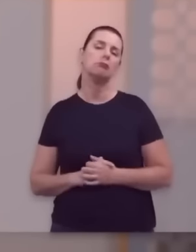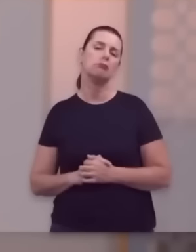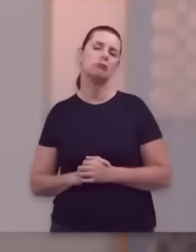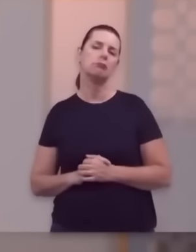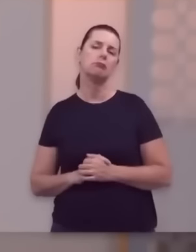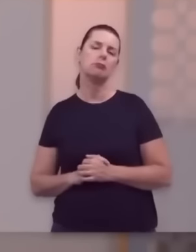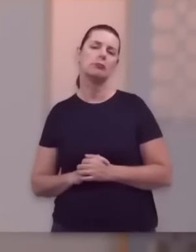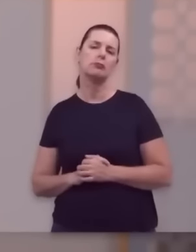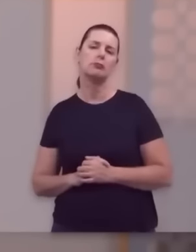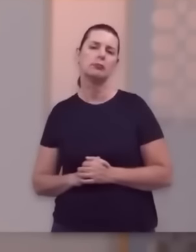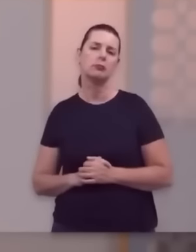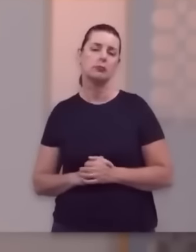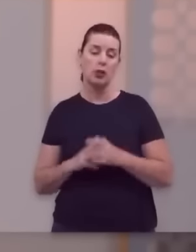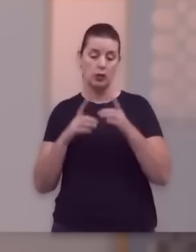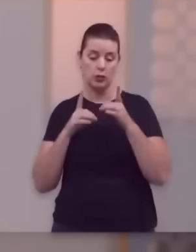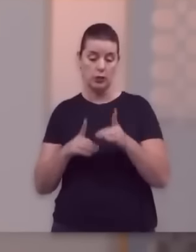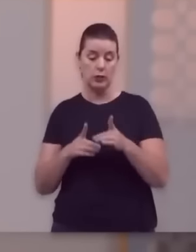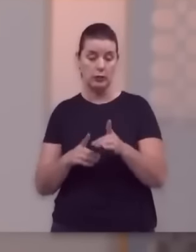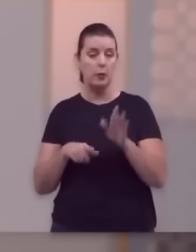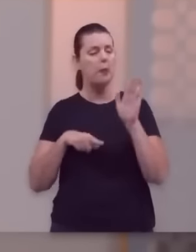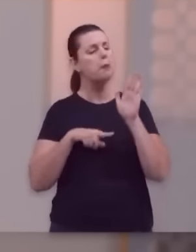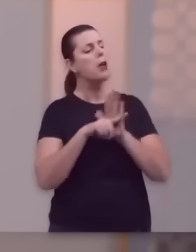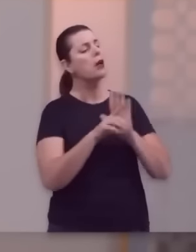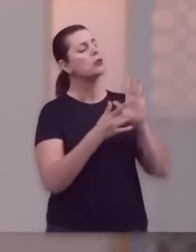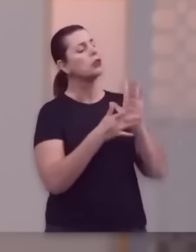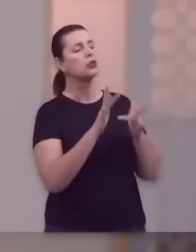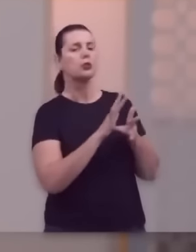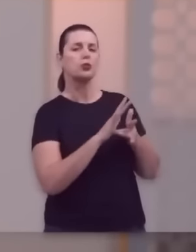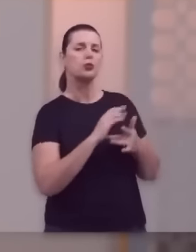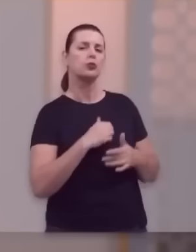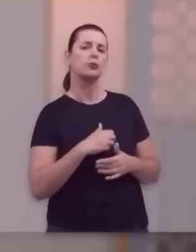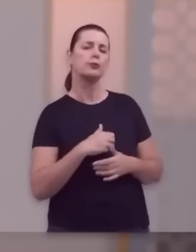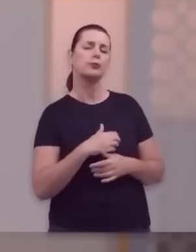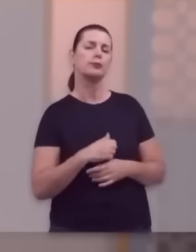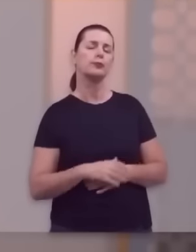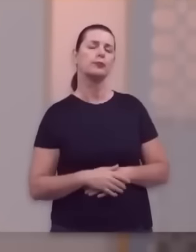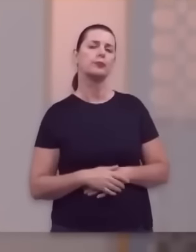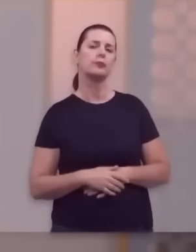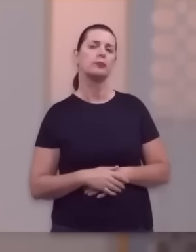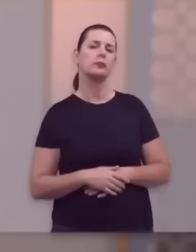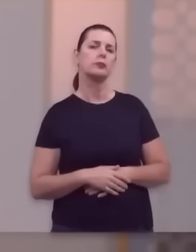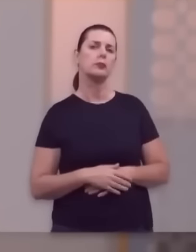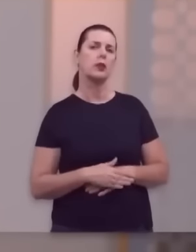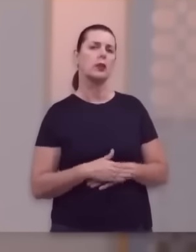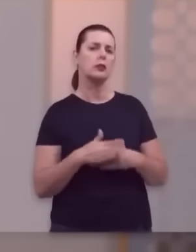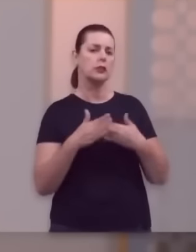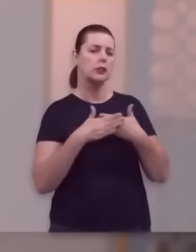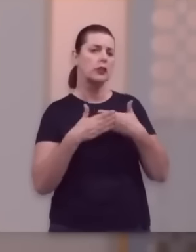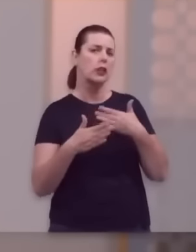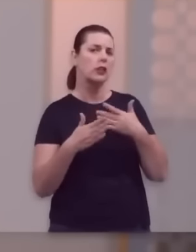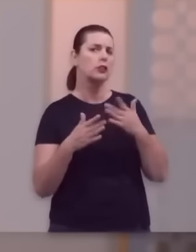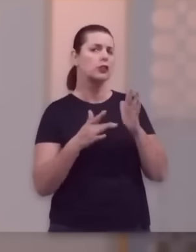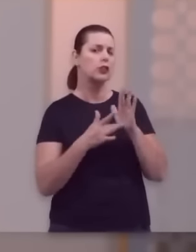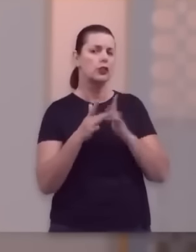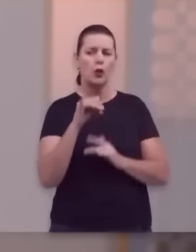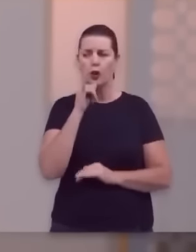Cristo os discípulos fizeram esta pergunta para Jesus Diante da afirmação